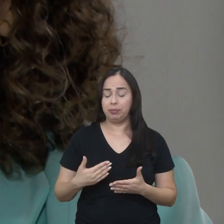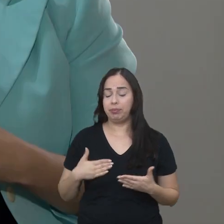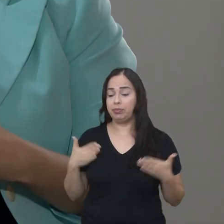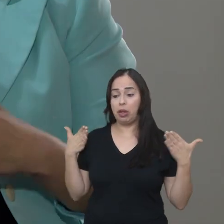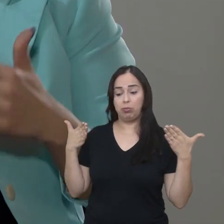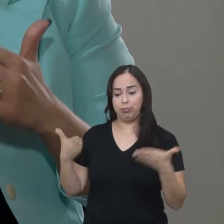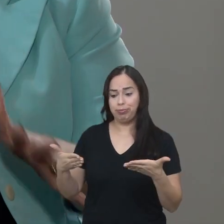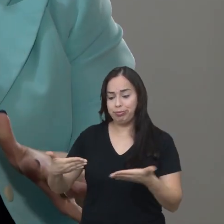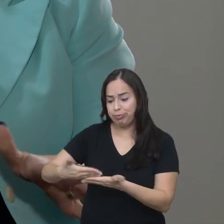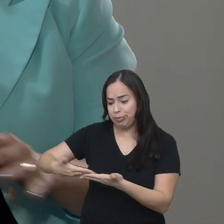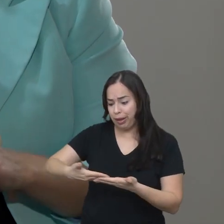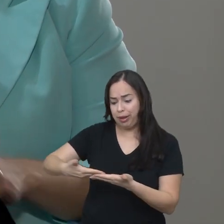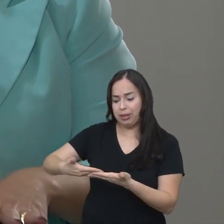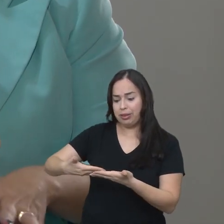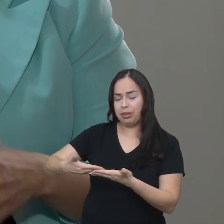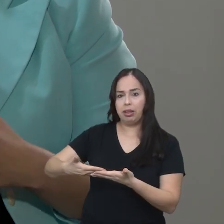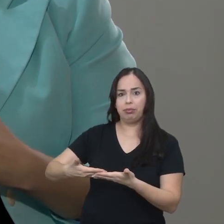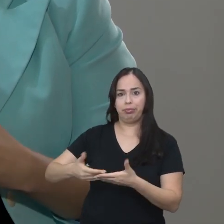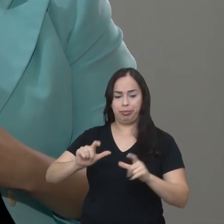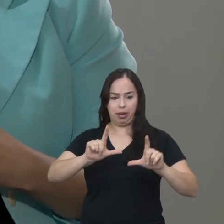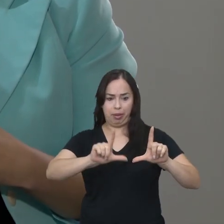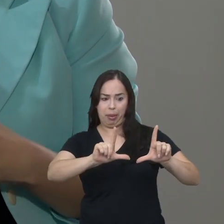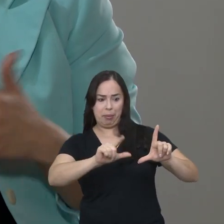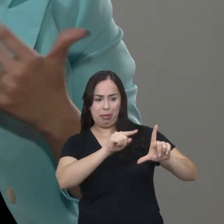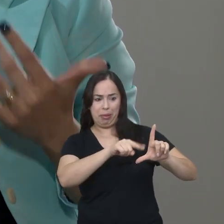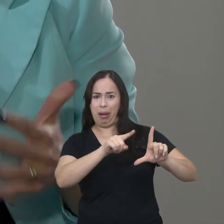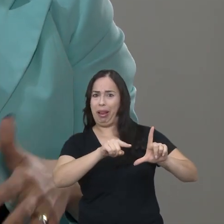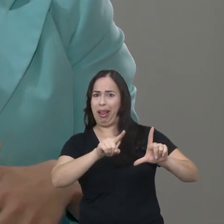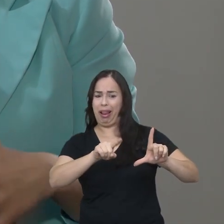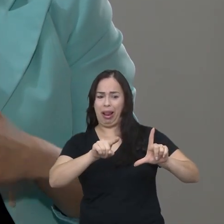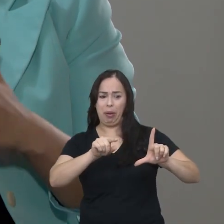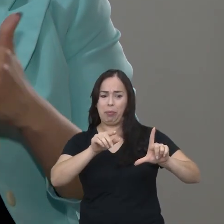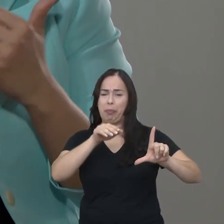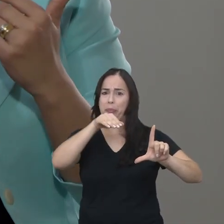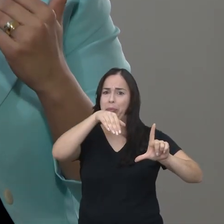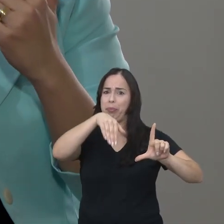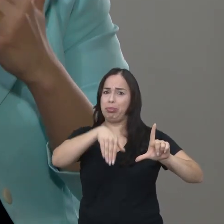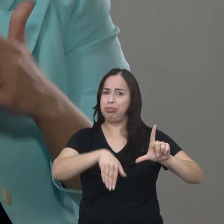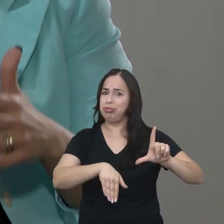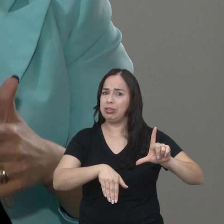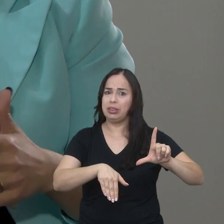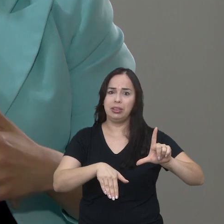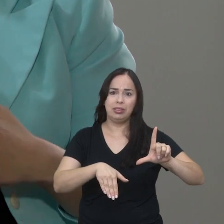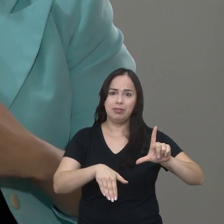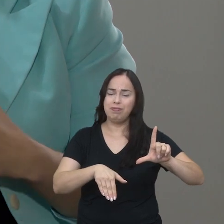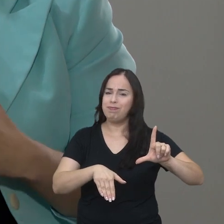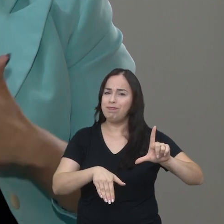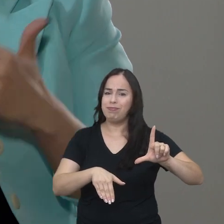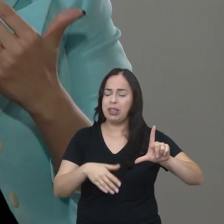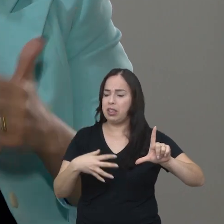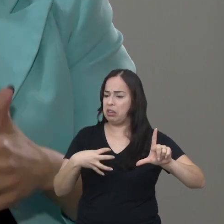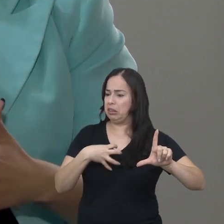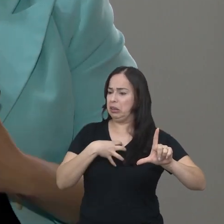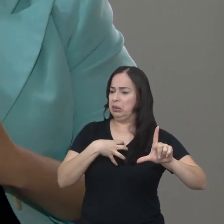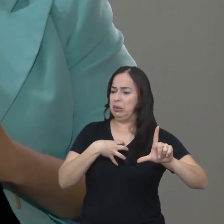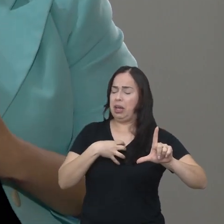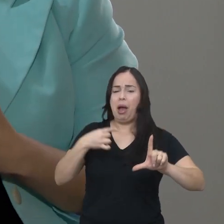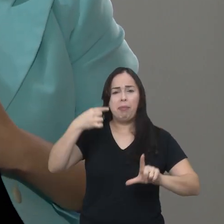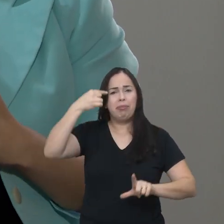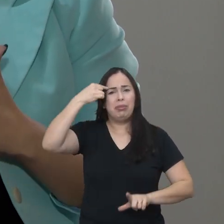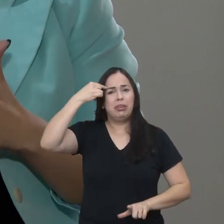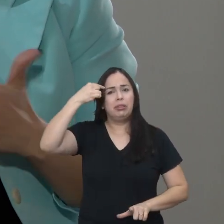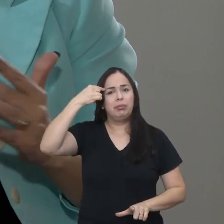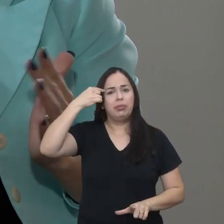filho ele tava ali né ele tava partindo mesmo e eu cheguei naquela sala vi os batimentos do meu neném né caindo